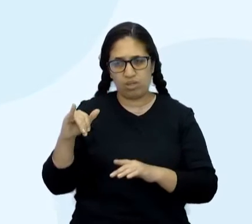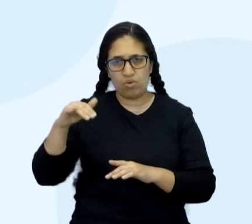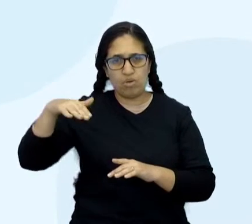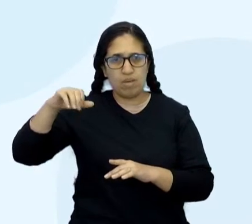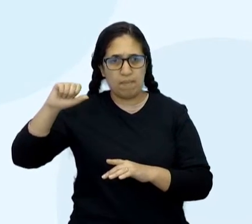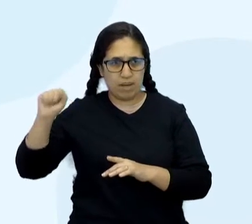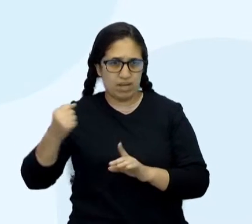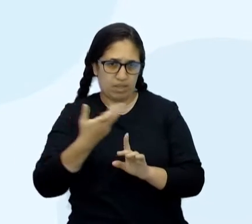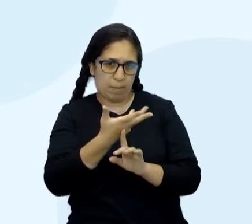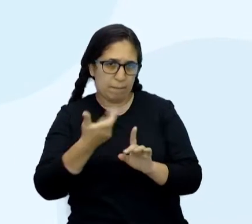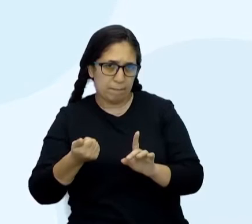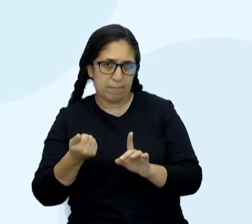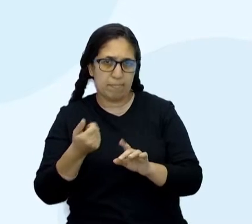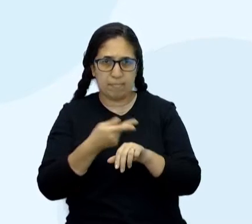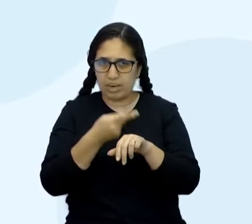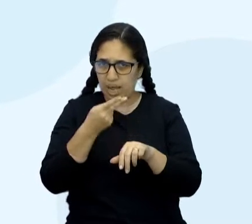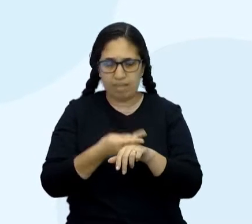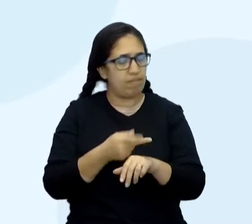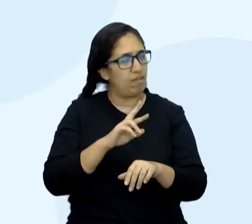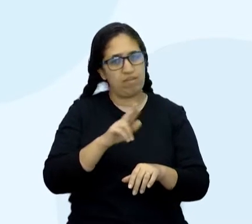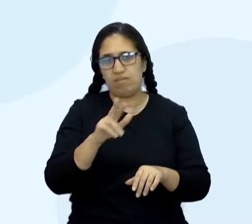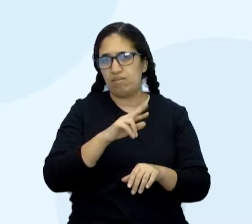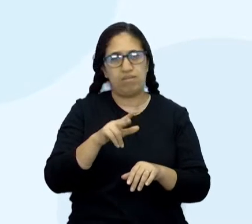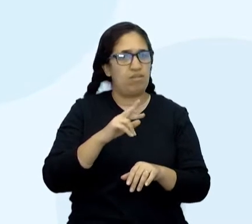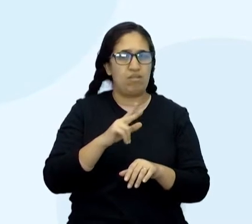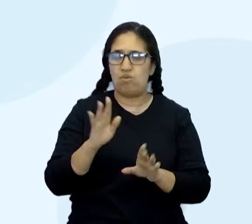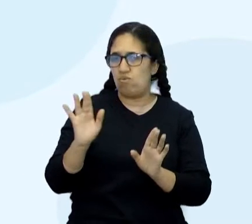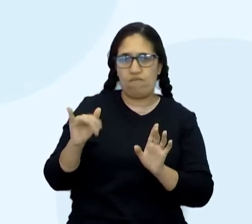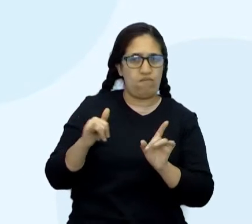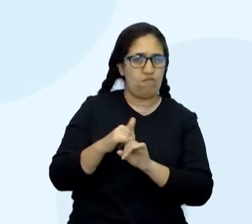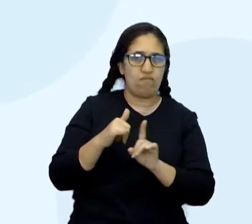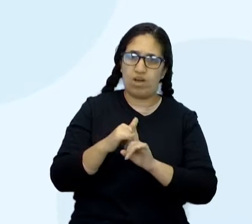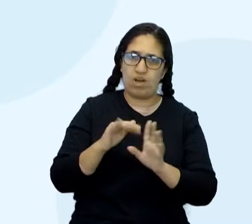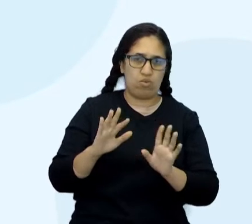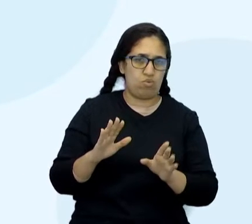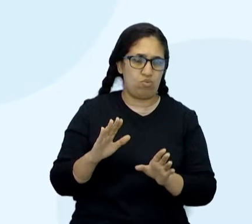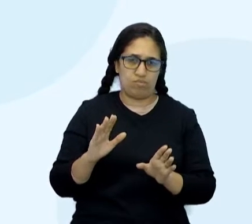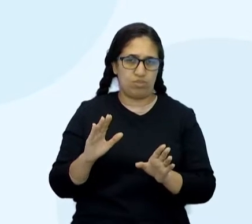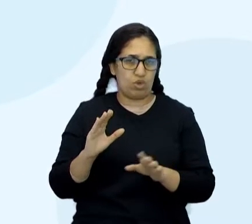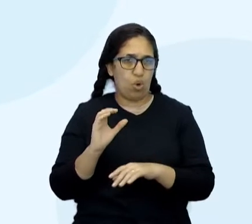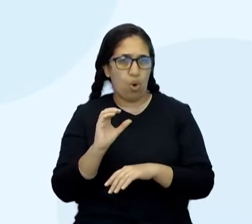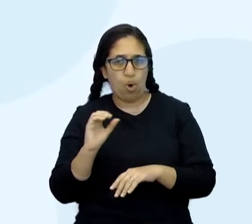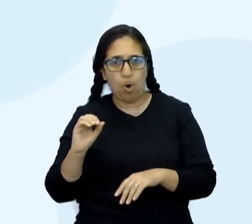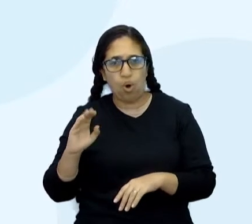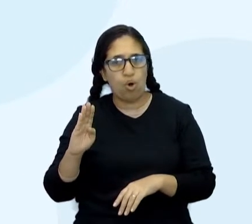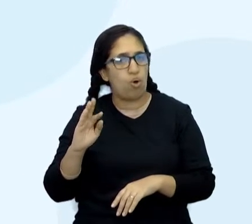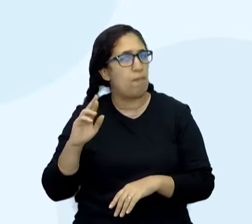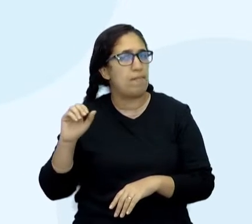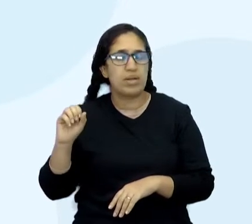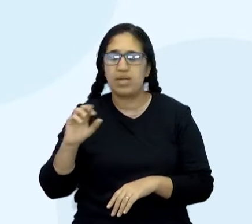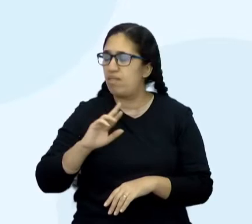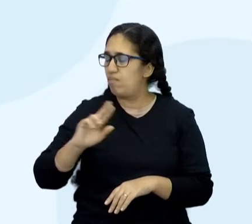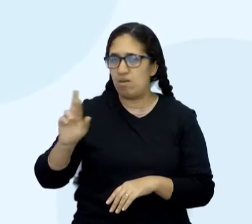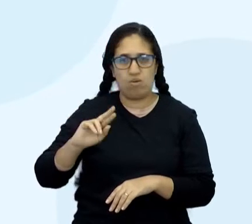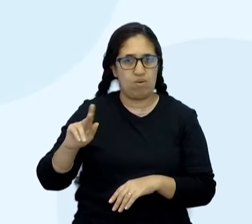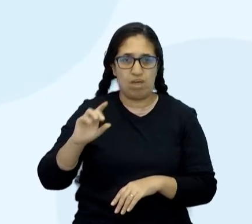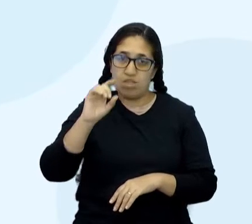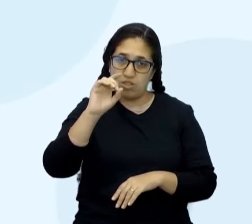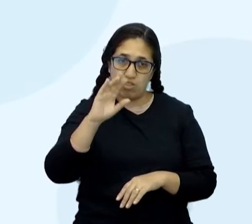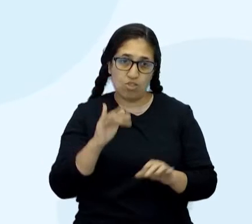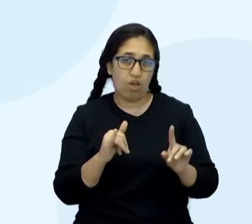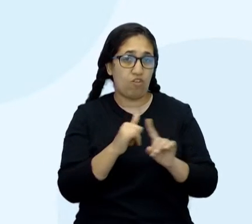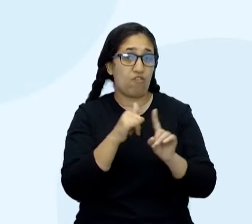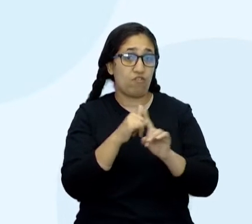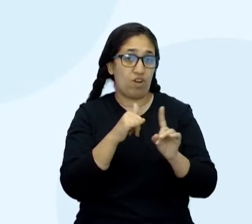ele atrai prata? Não, não é qualquer metal. Ele não atrai prata, não atrai cobre, né? Tem que ter uma